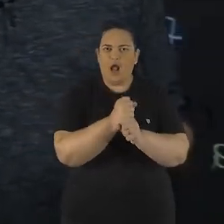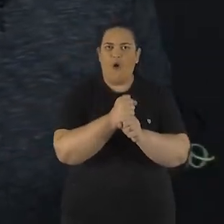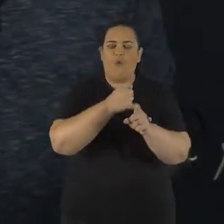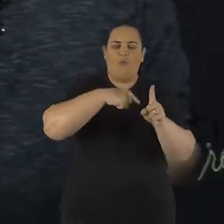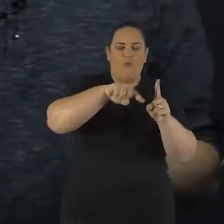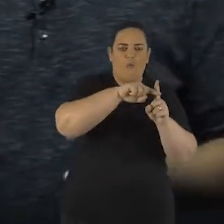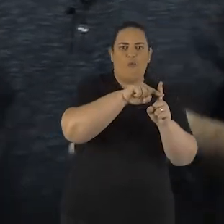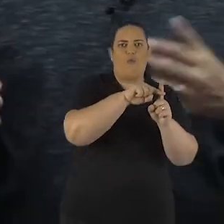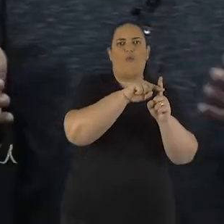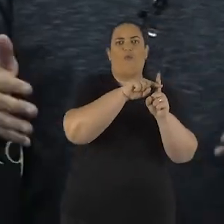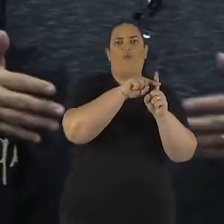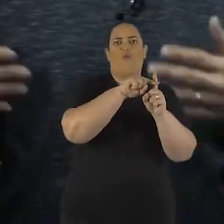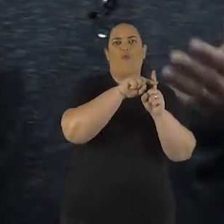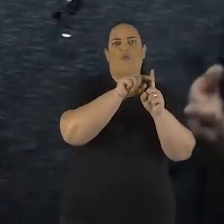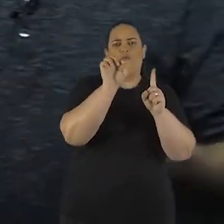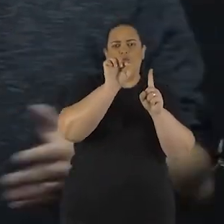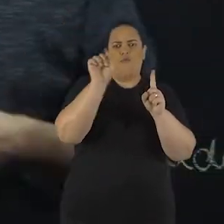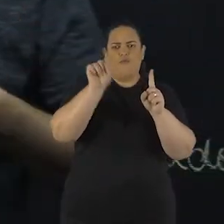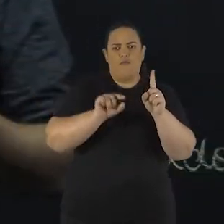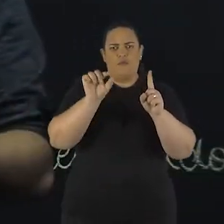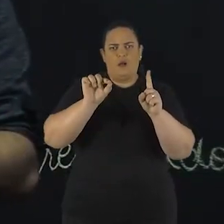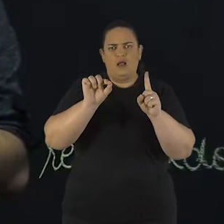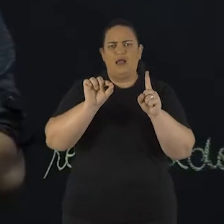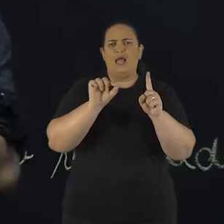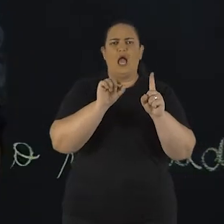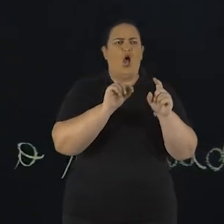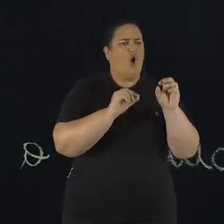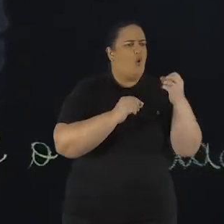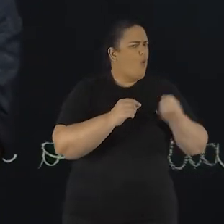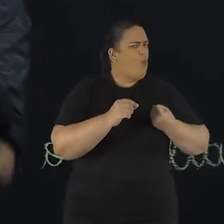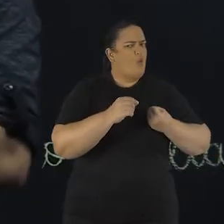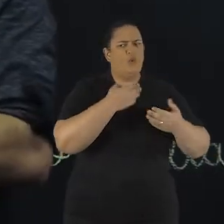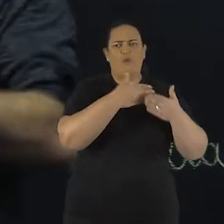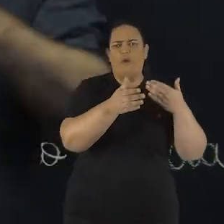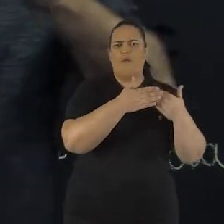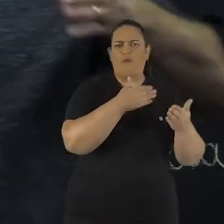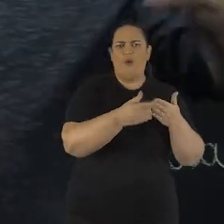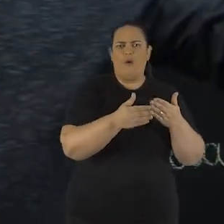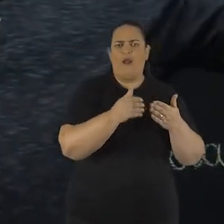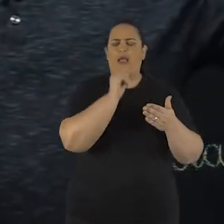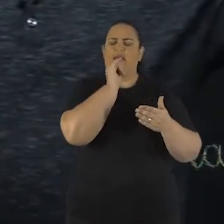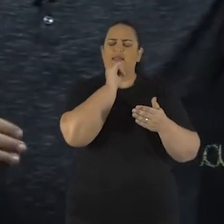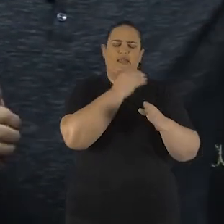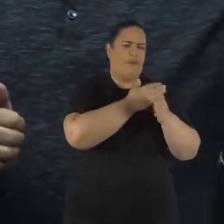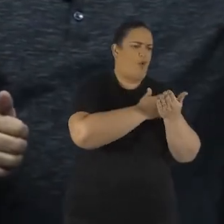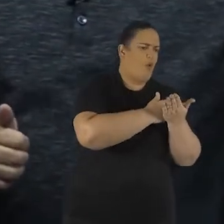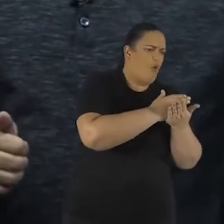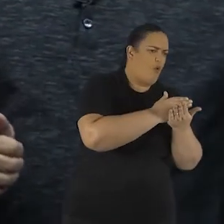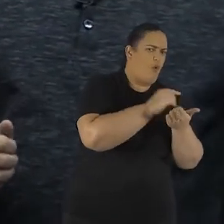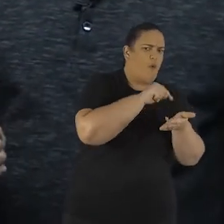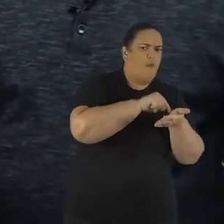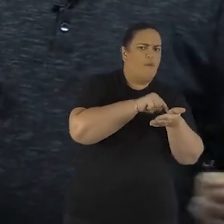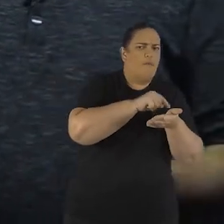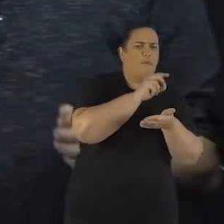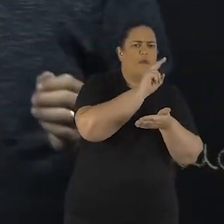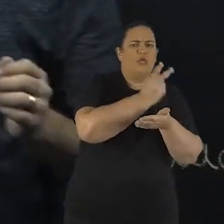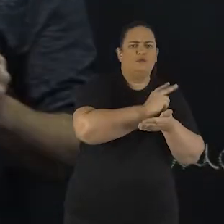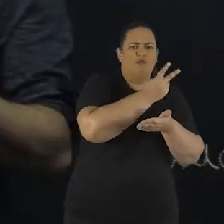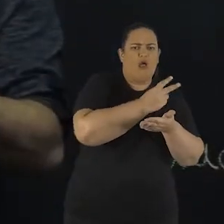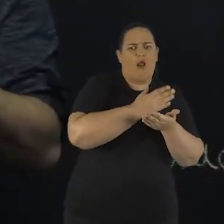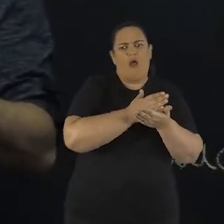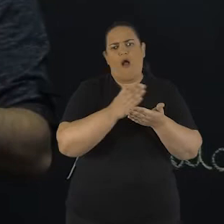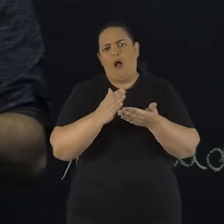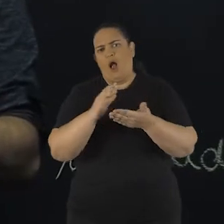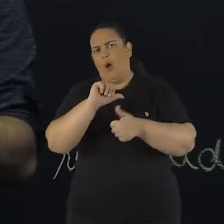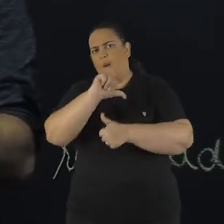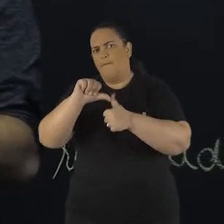porcentagem de aumento de qualquer objeto, qualquer valor que tinha um certo preço e passou a um outro preço maior, para você